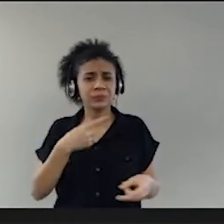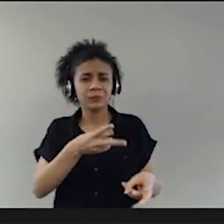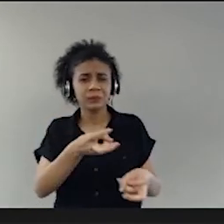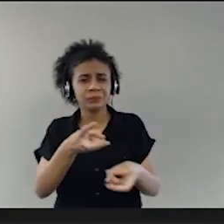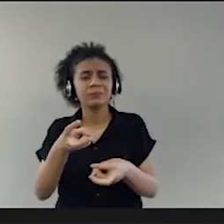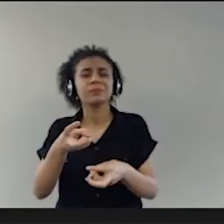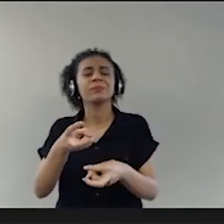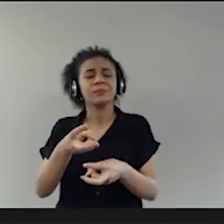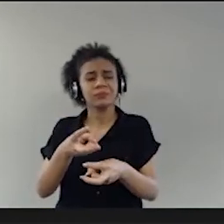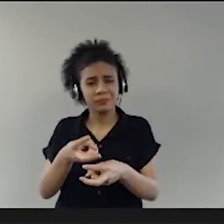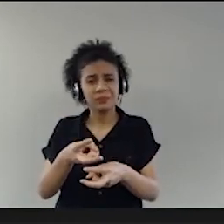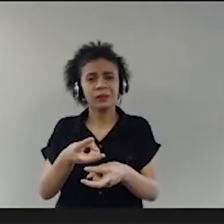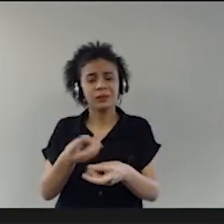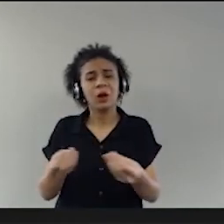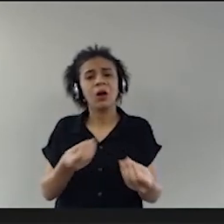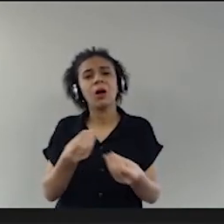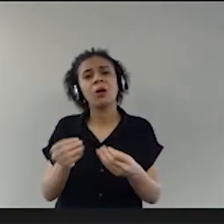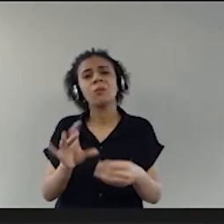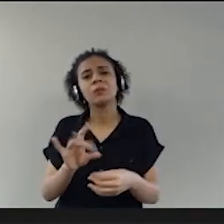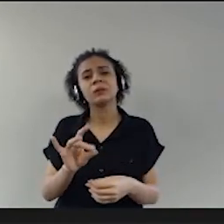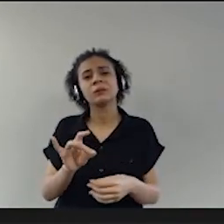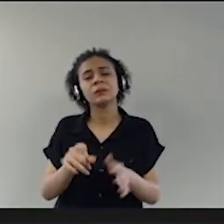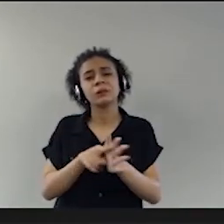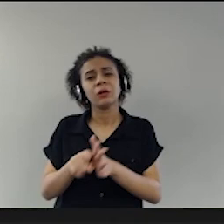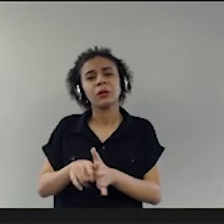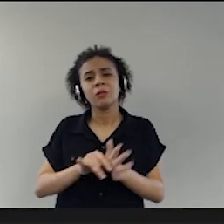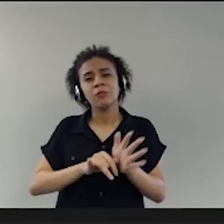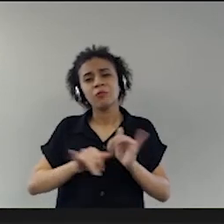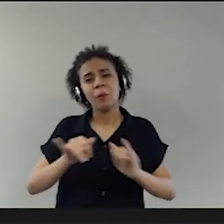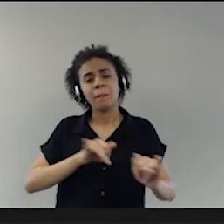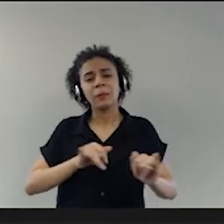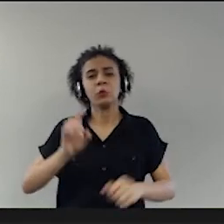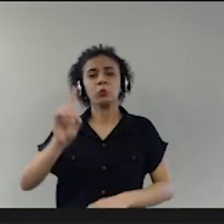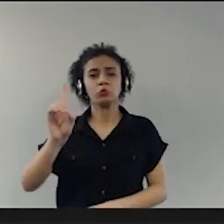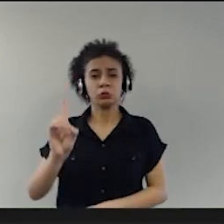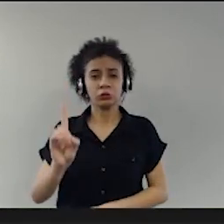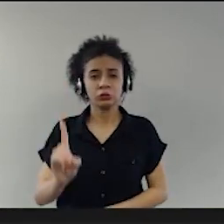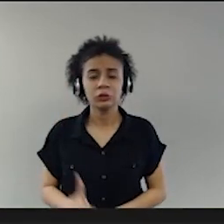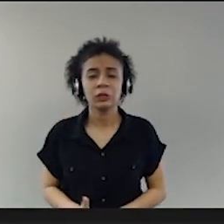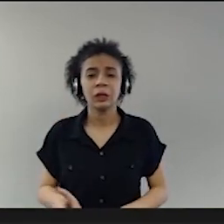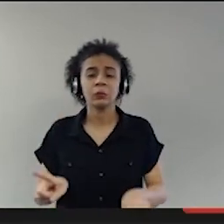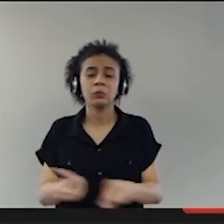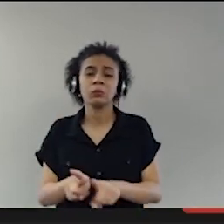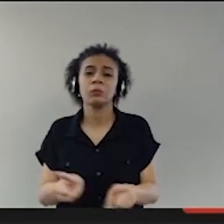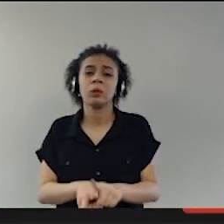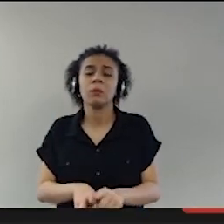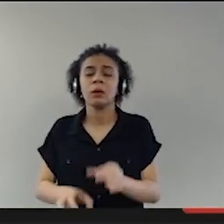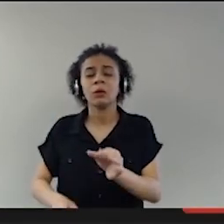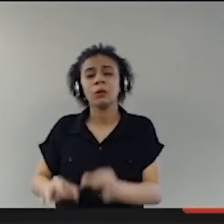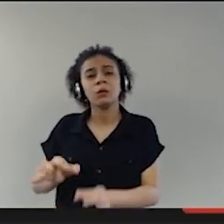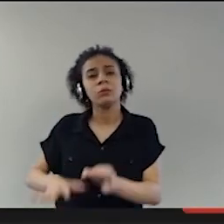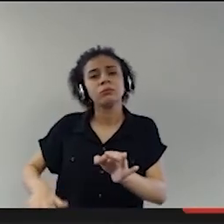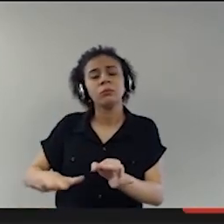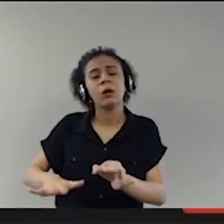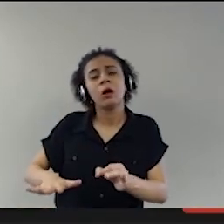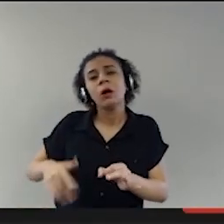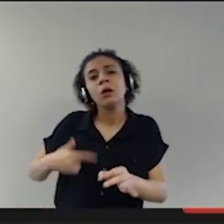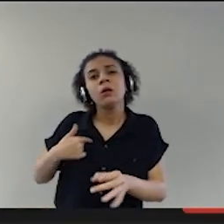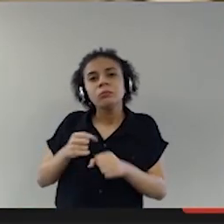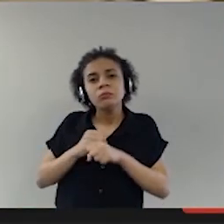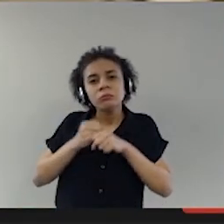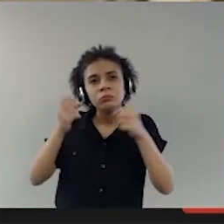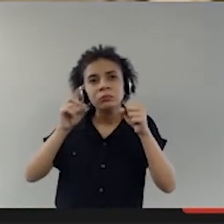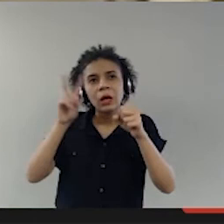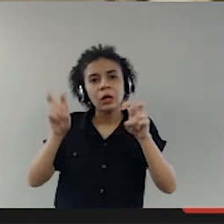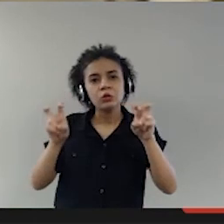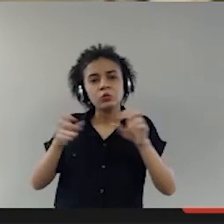perceber como a ciência de dados, o direito e a questão que foi muito bem explanada